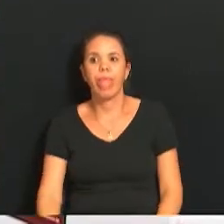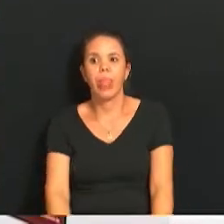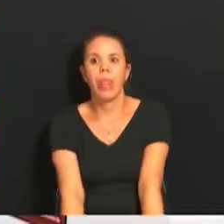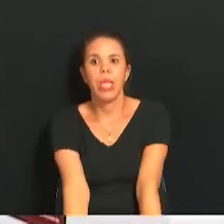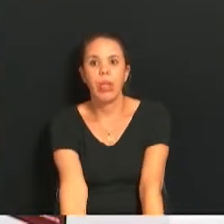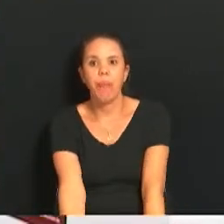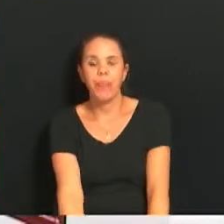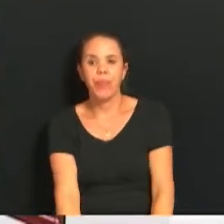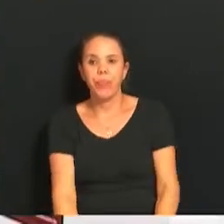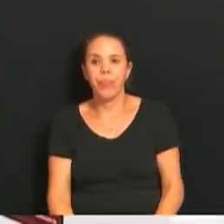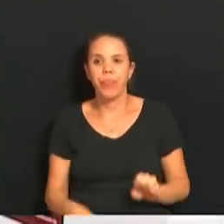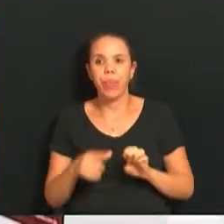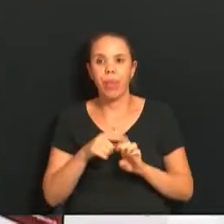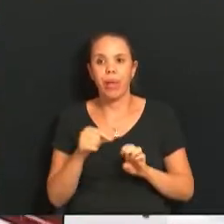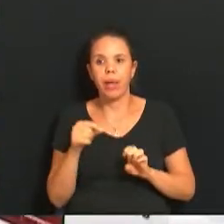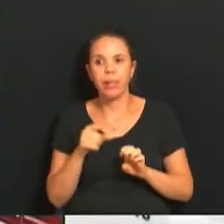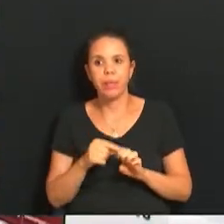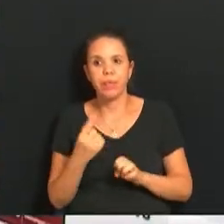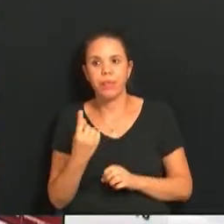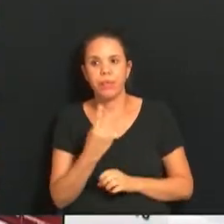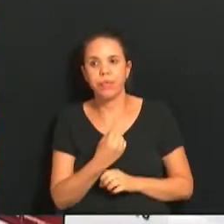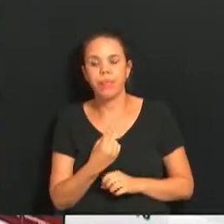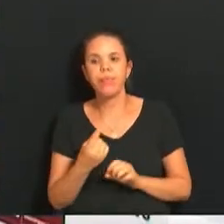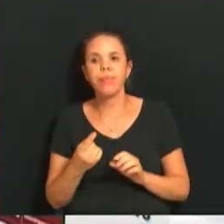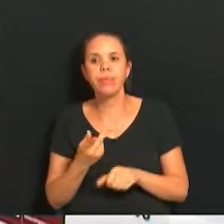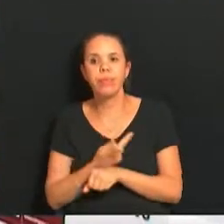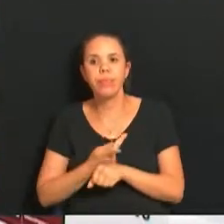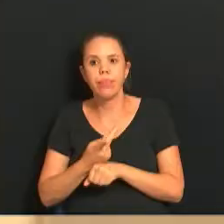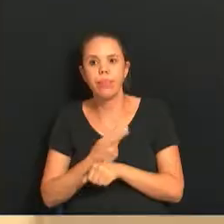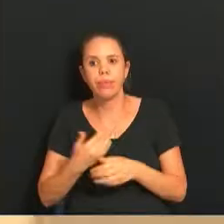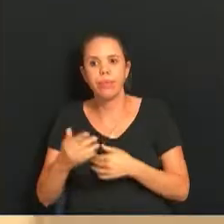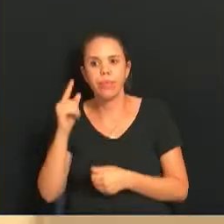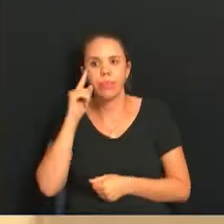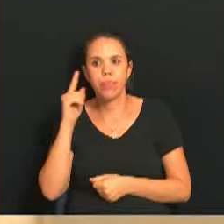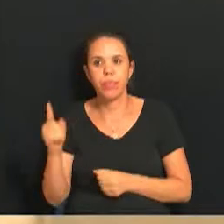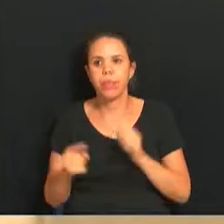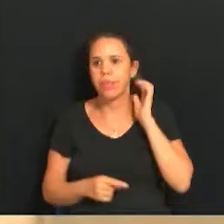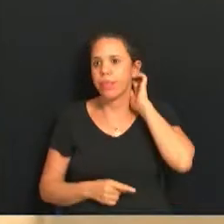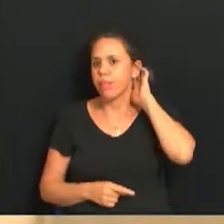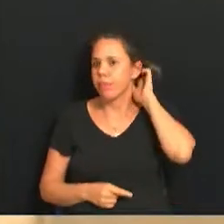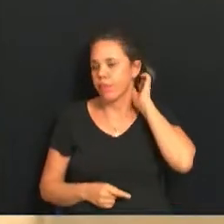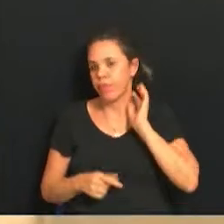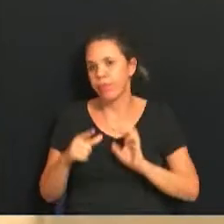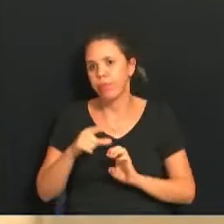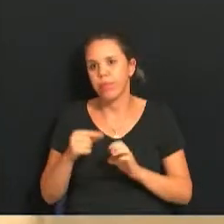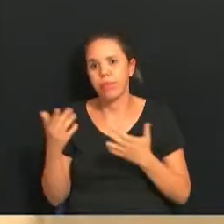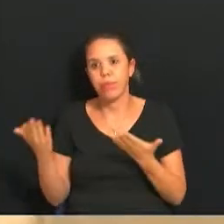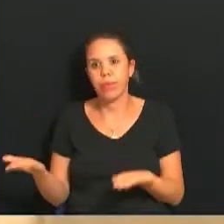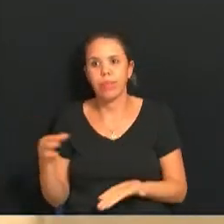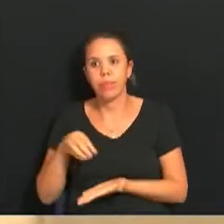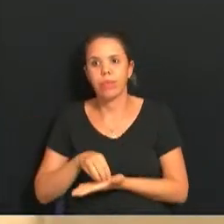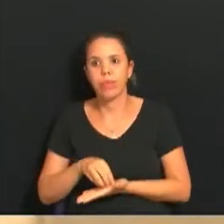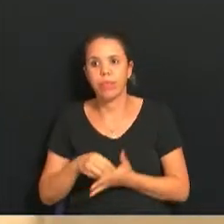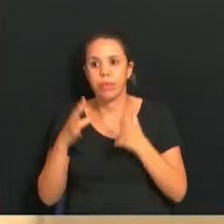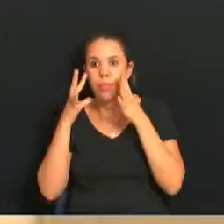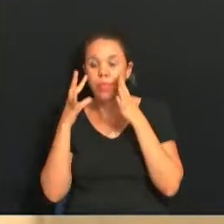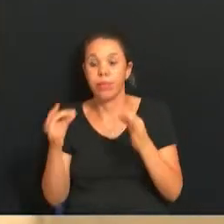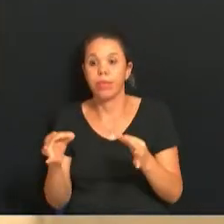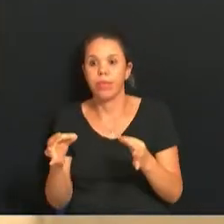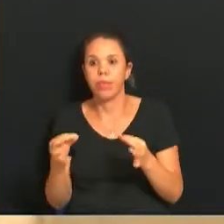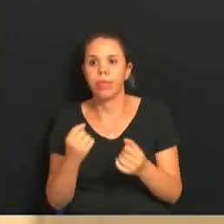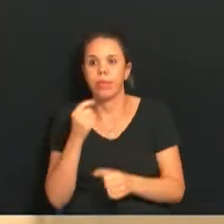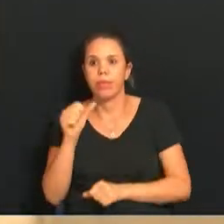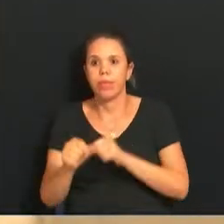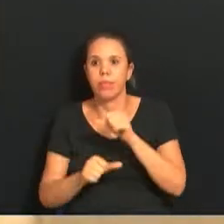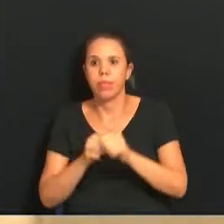O microempreendedor individual que procurar nos próximos dias a Casa do Empreendedor tem que ficar atento para algumas